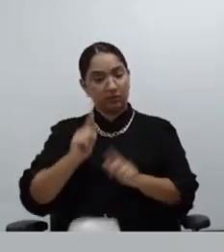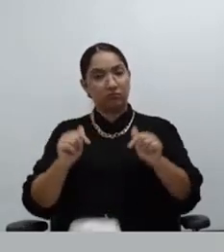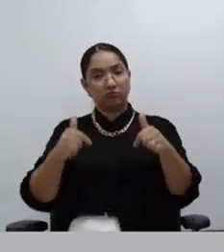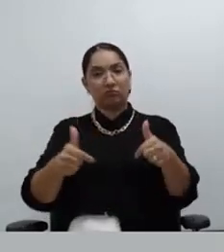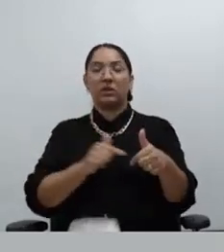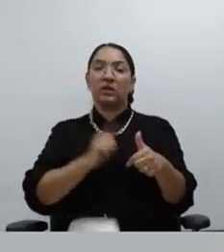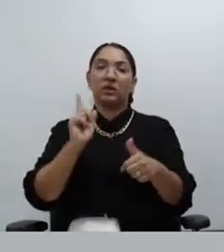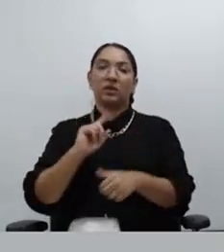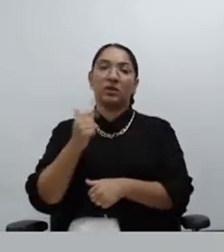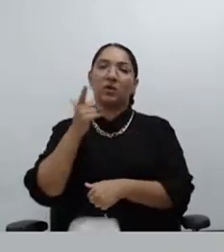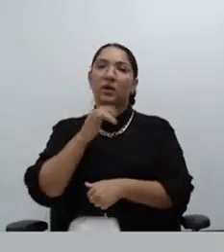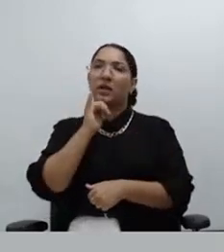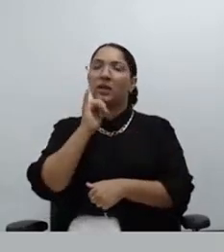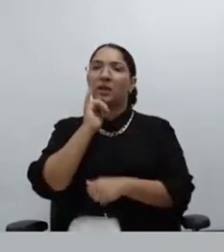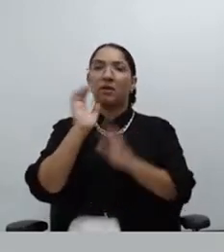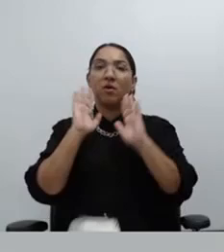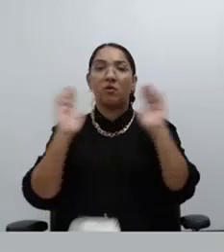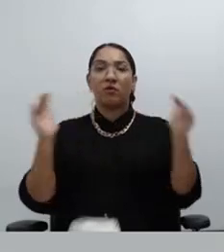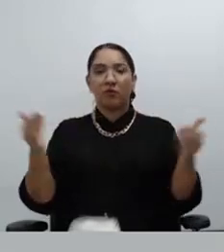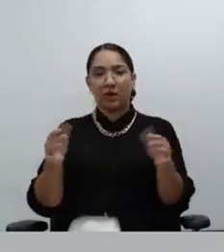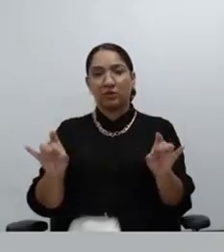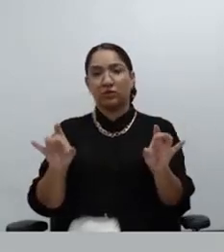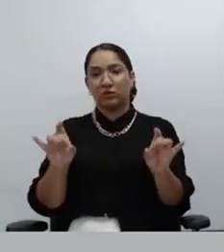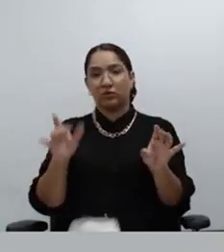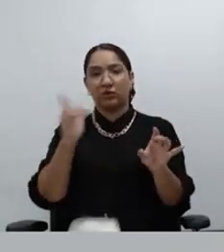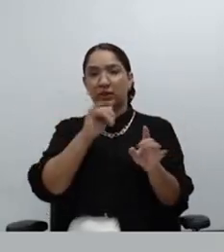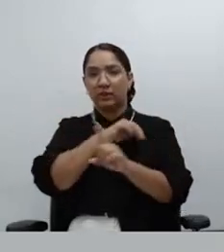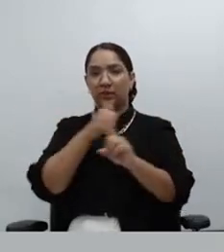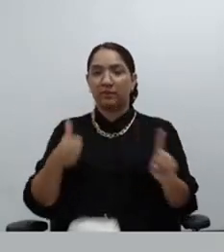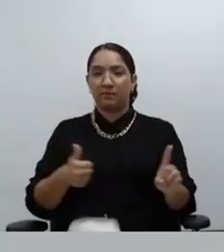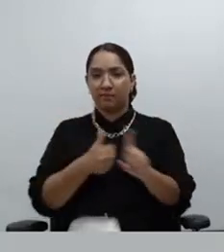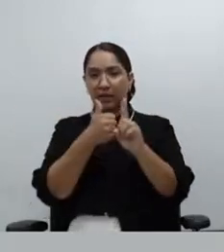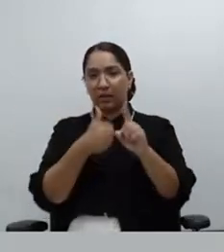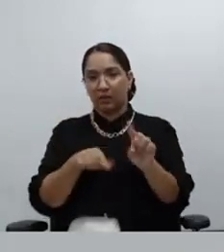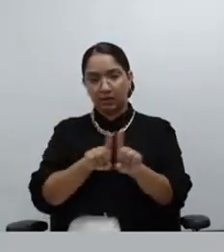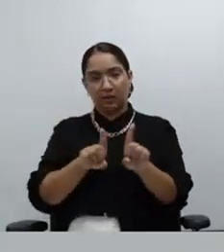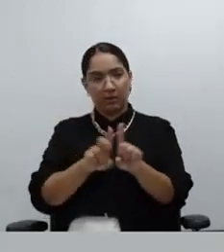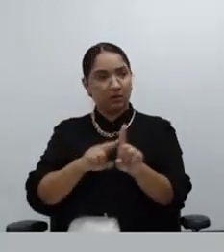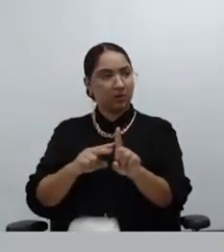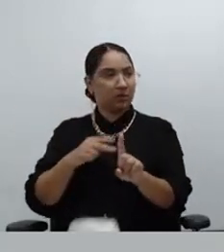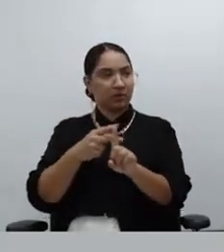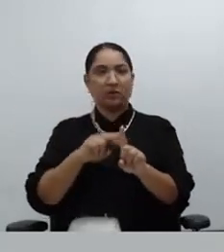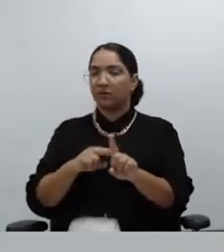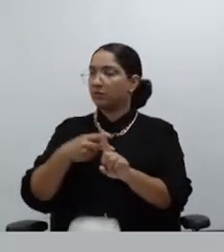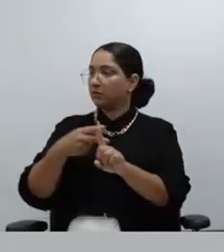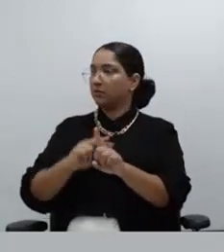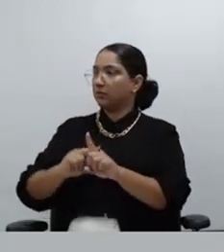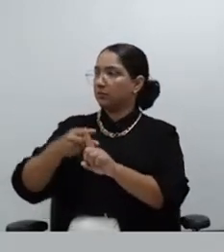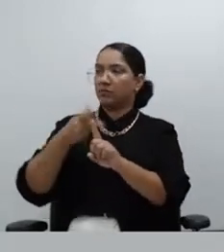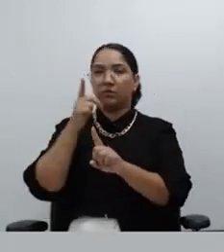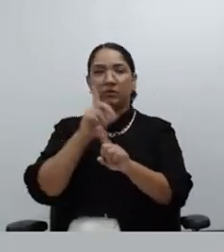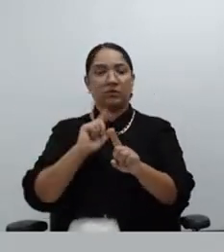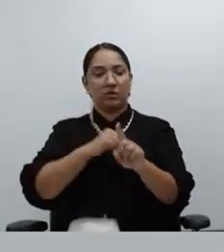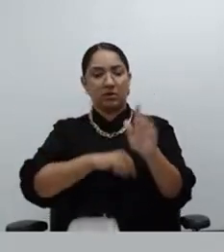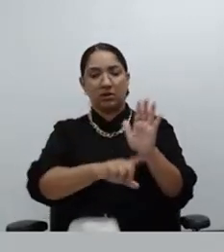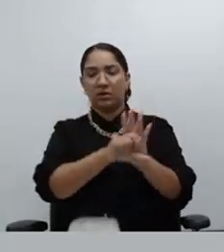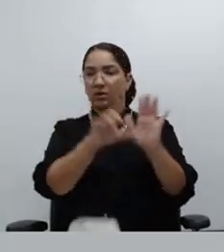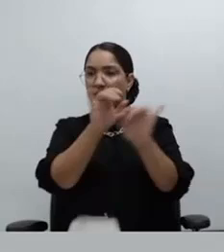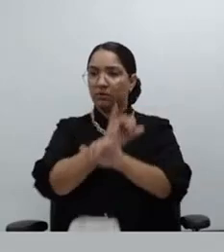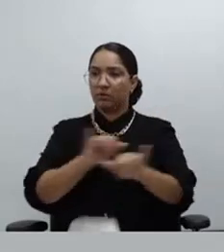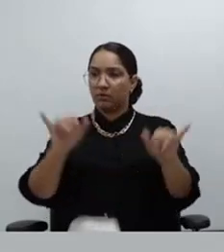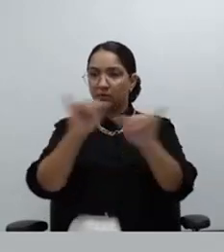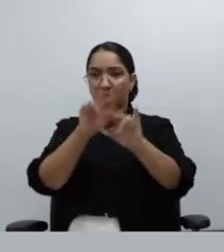semana concentrados com relação aos impactos e desdobramentos da publicação das nossas leis, né, no